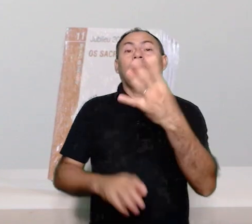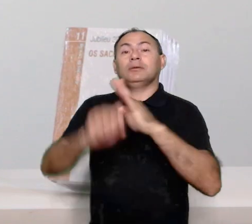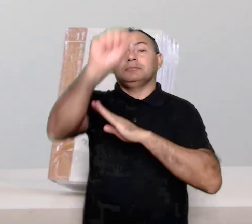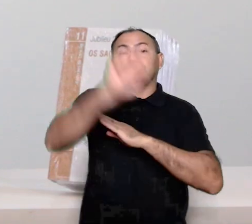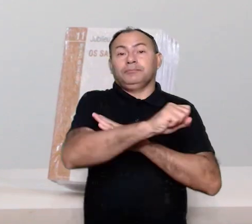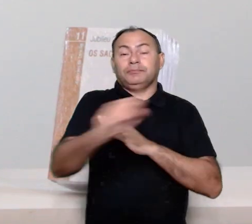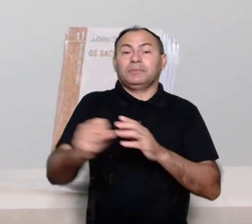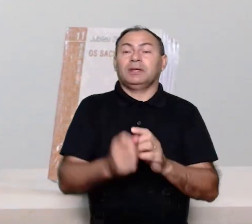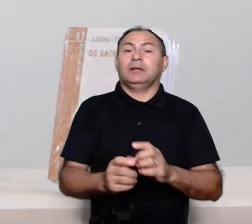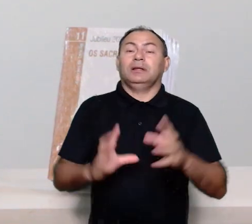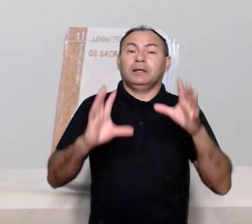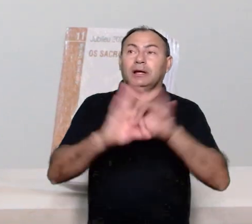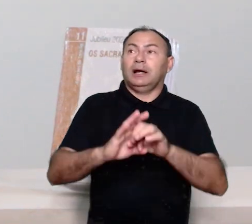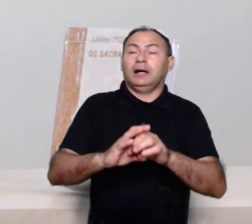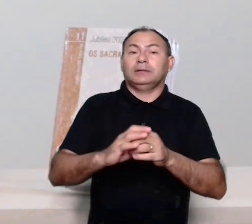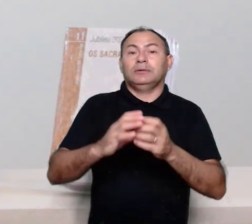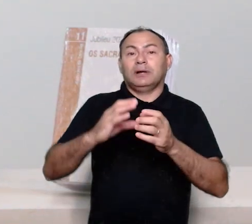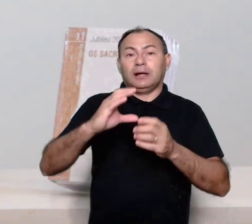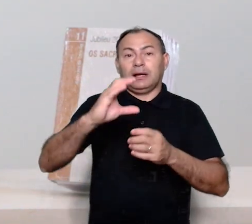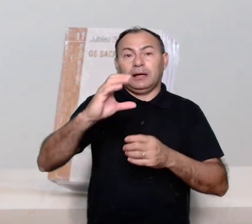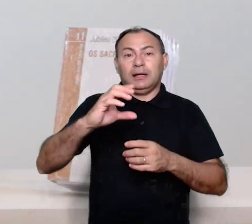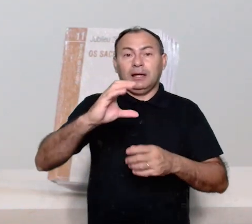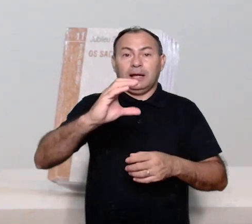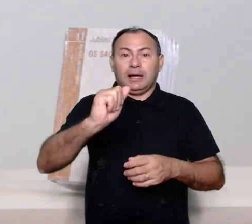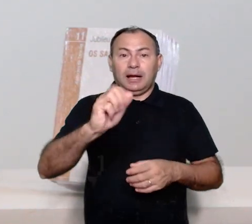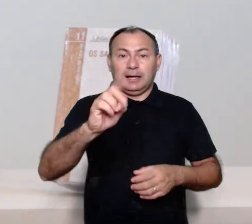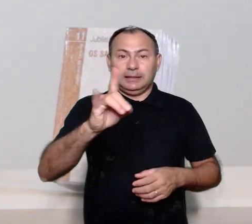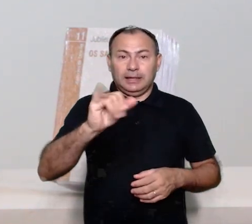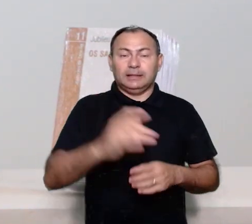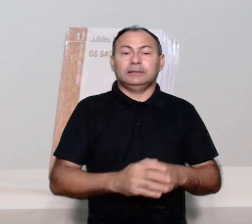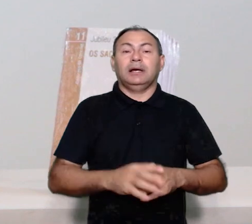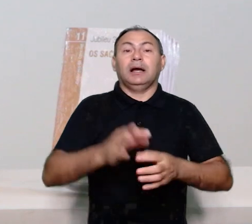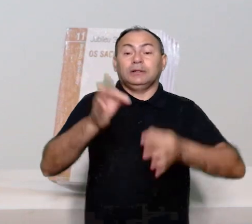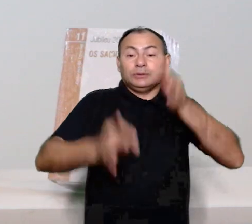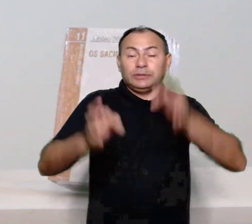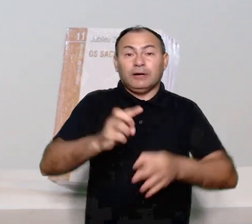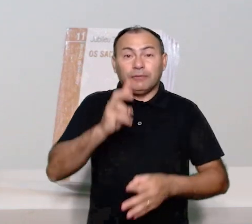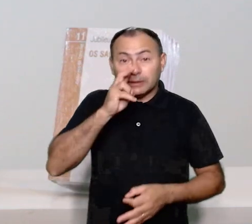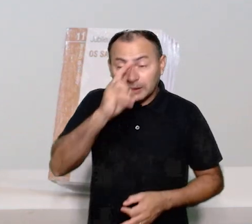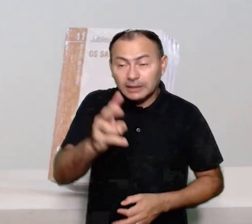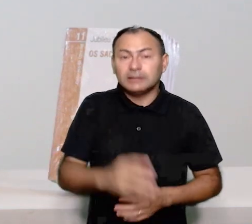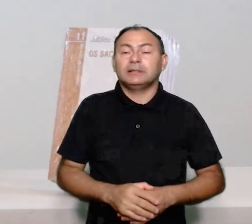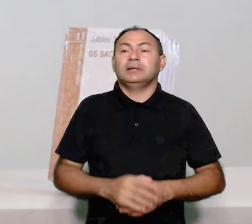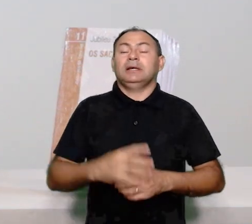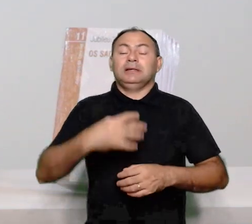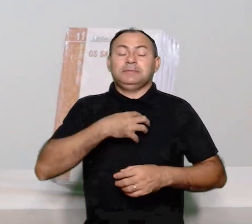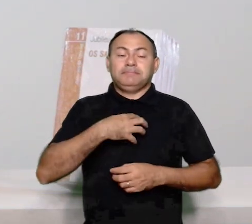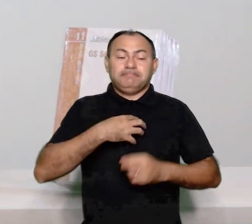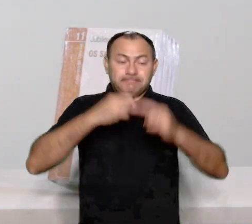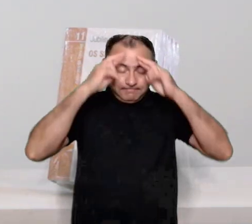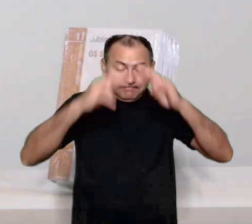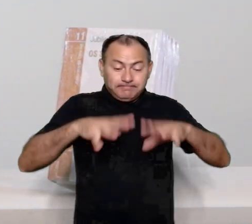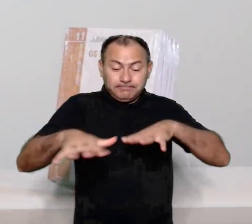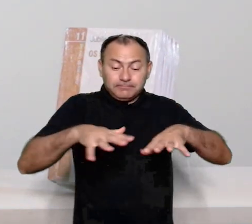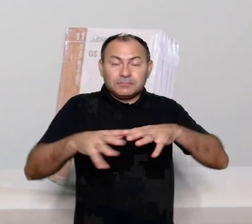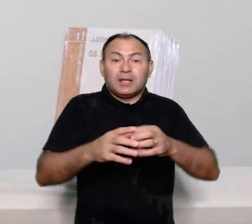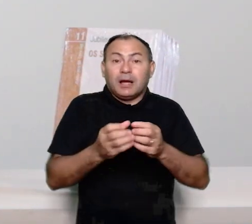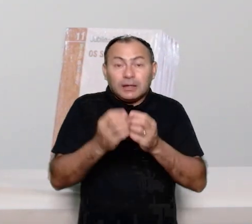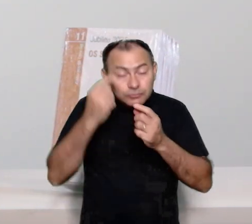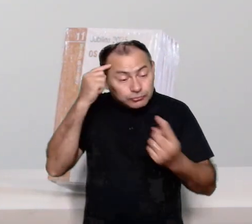ligados a virtudes cardeais, a prudência, a justiça, a fortaleza e a temperança. A intuição